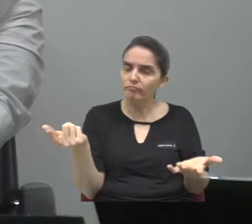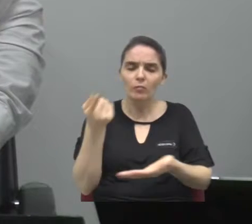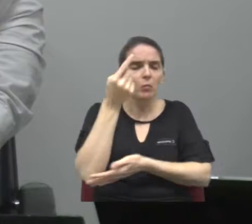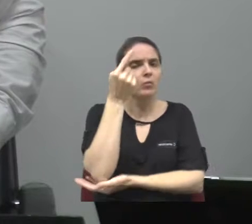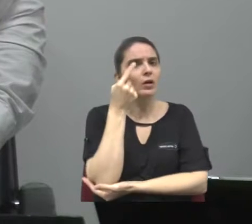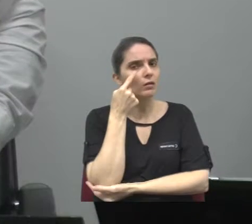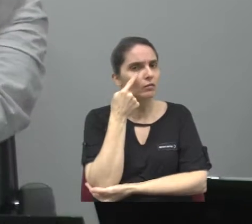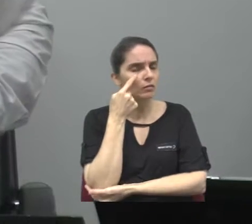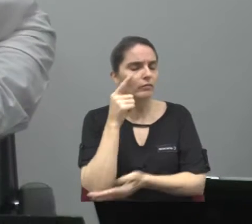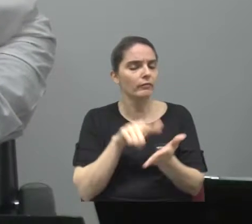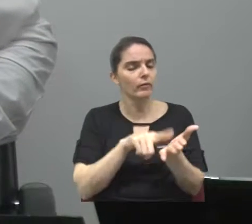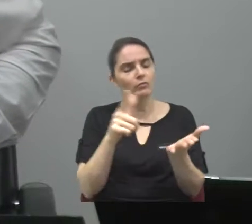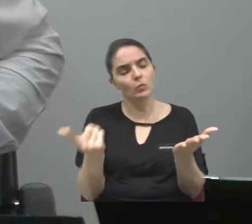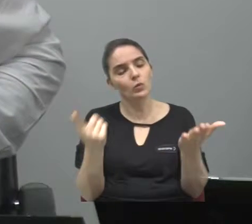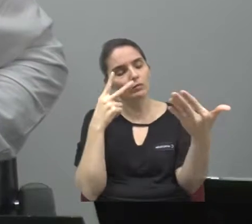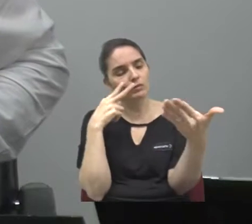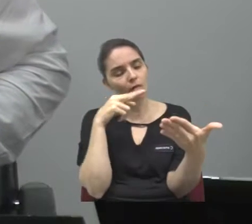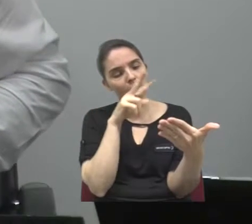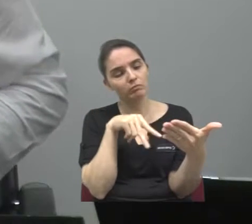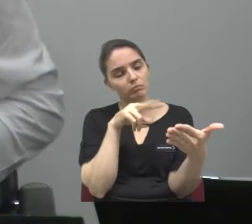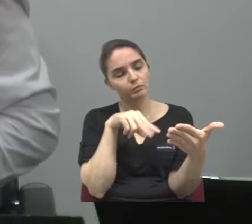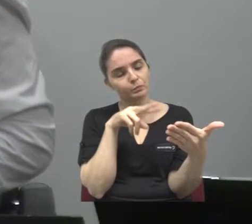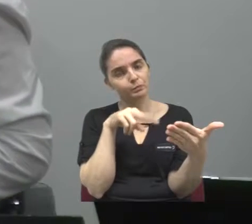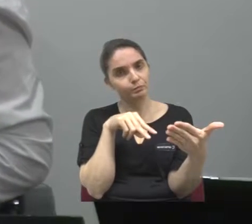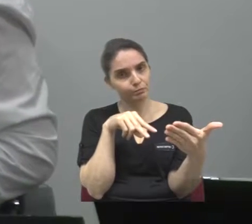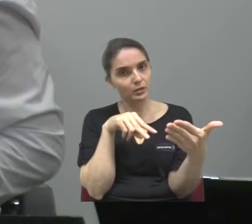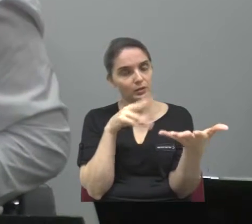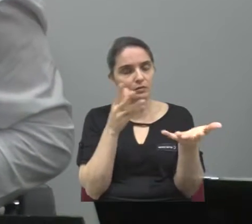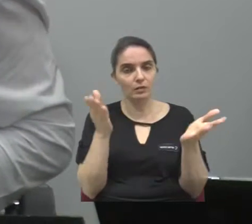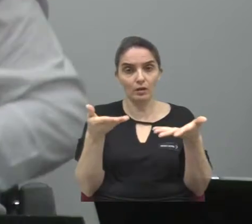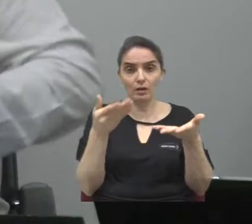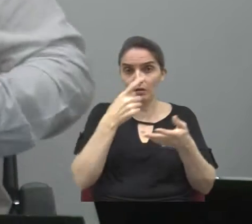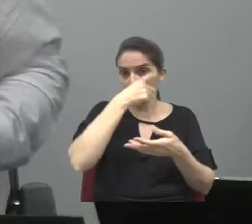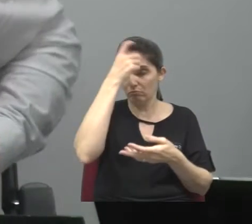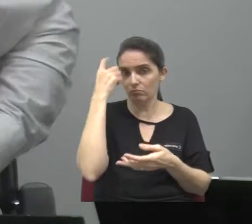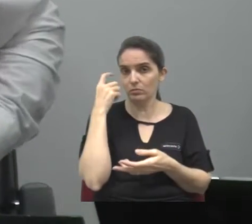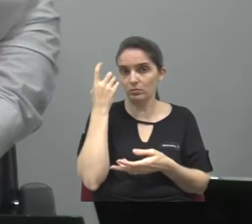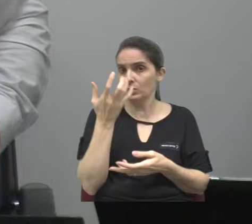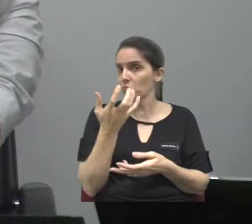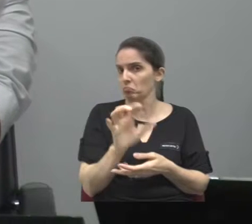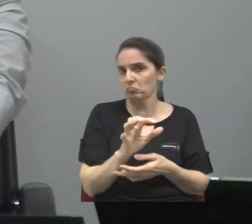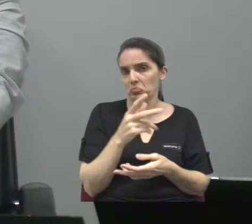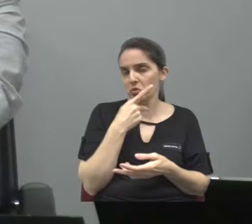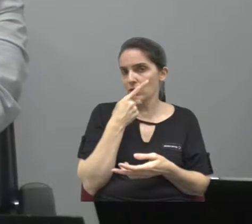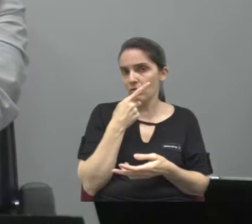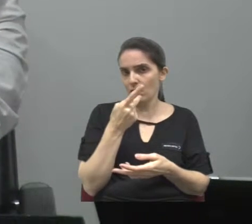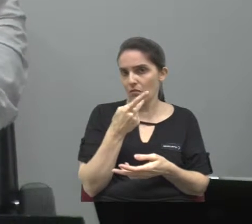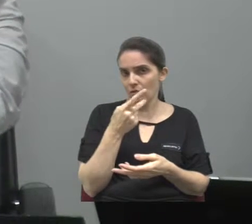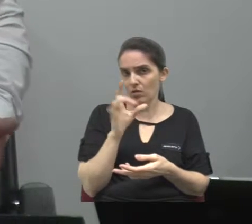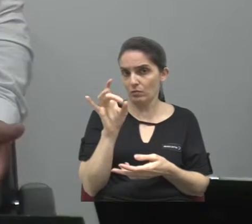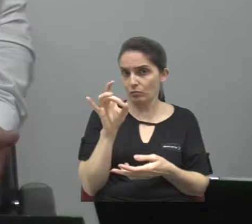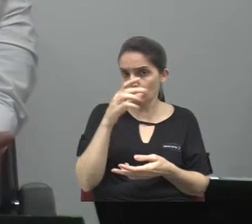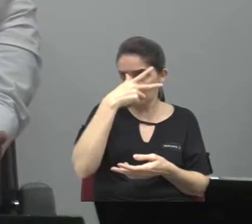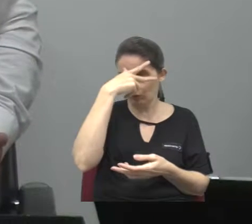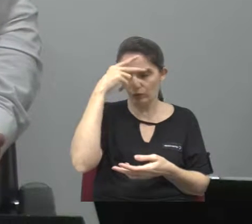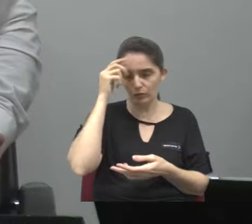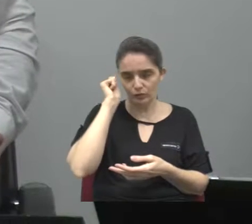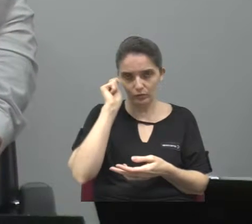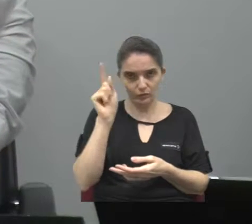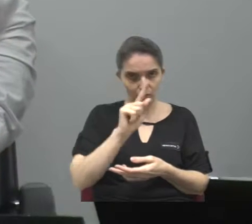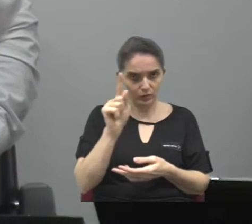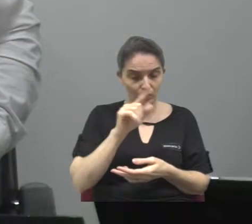jornais, e aqui eu também não me quero me colocar como executivo, cada executivo faz a